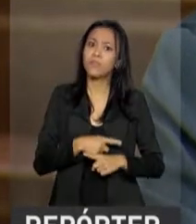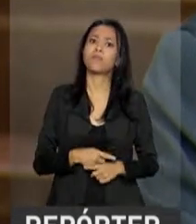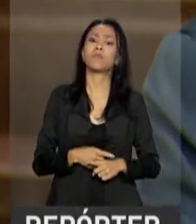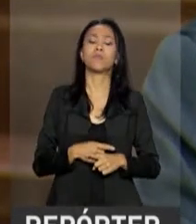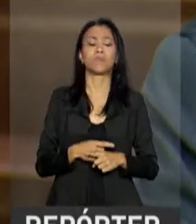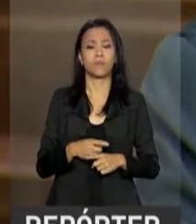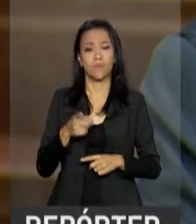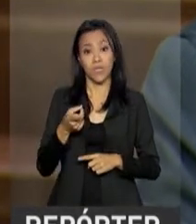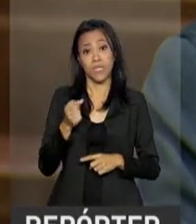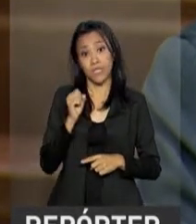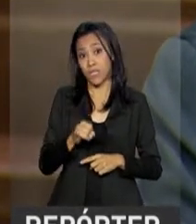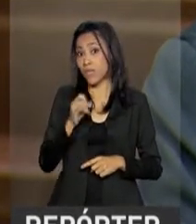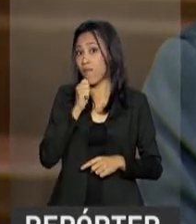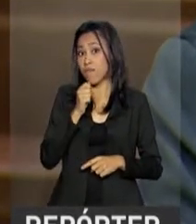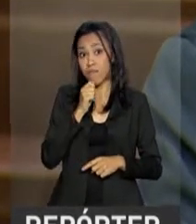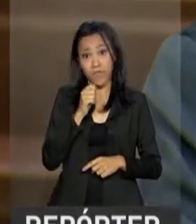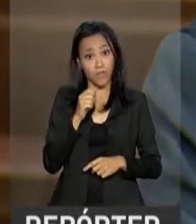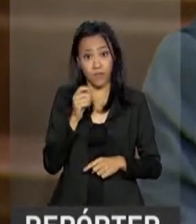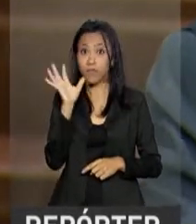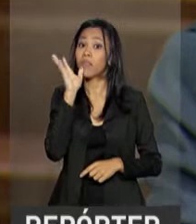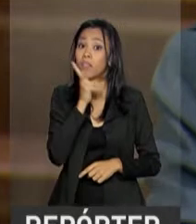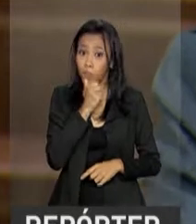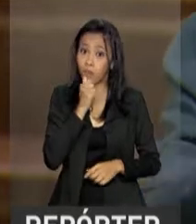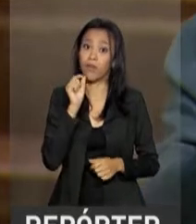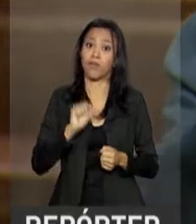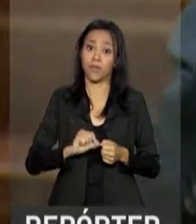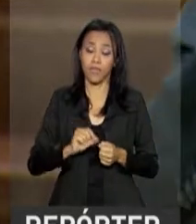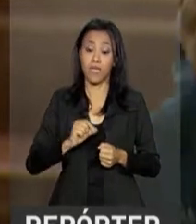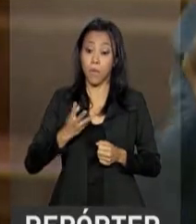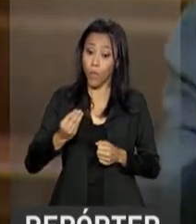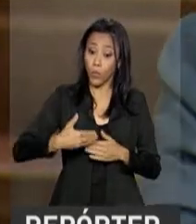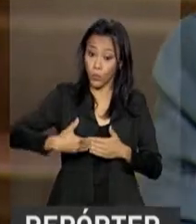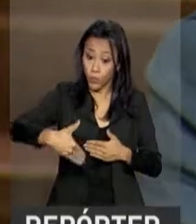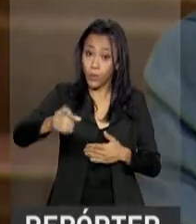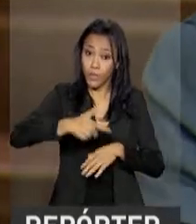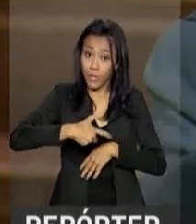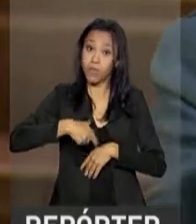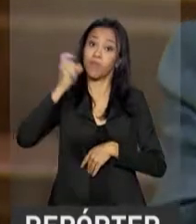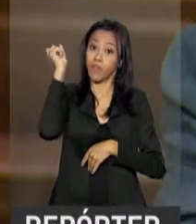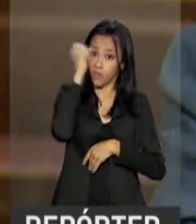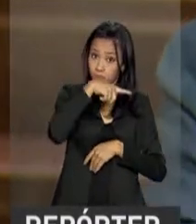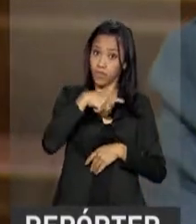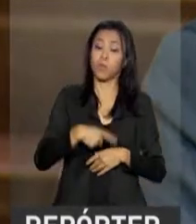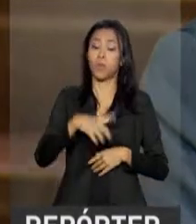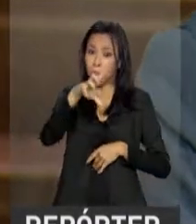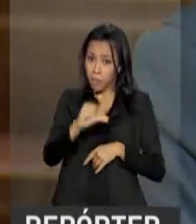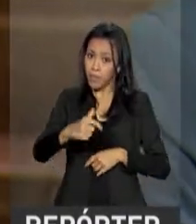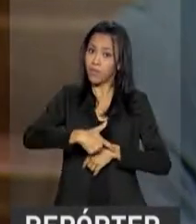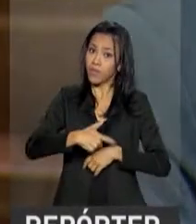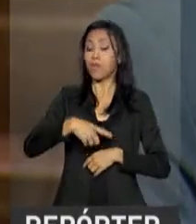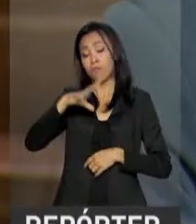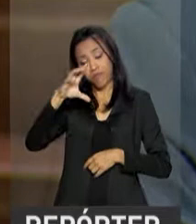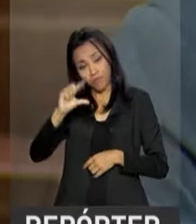menos for o seu tempo então o estado mais tempo mais dolorosa menos tempo menos dolorosa se